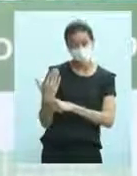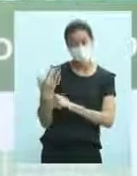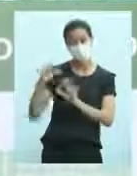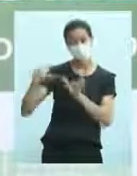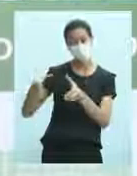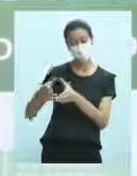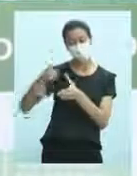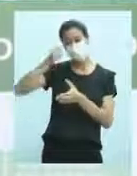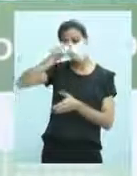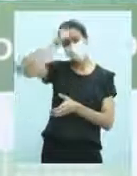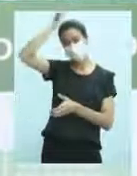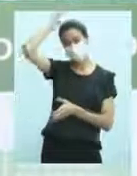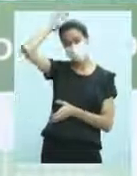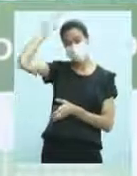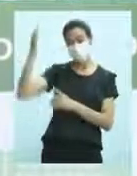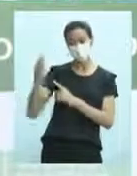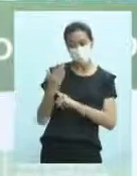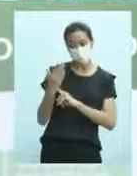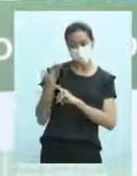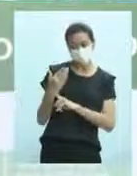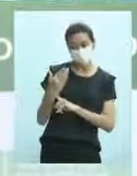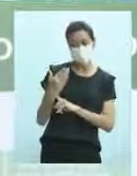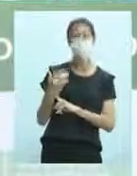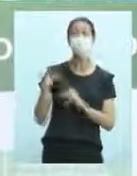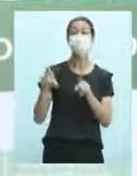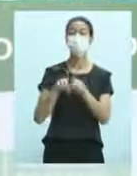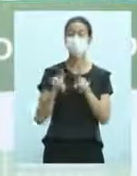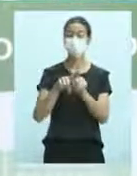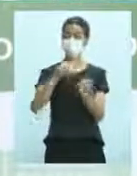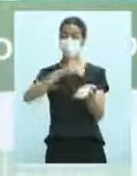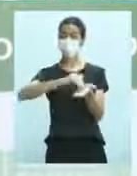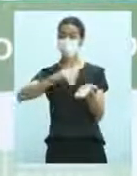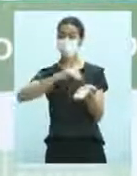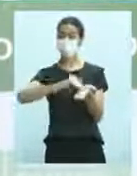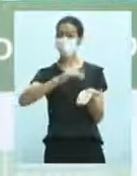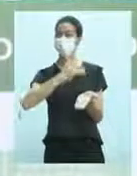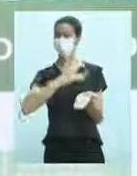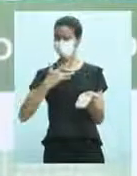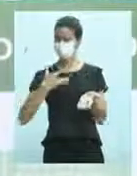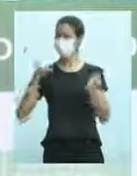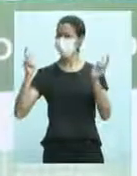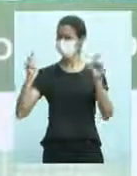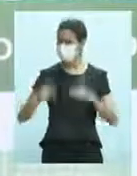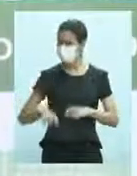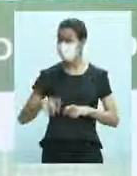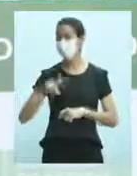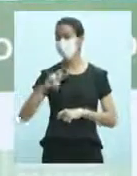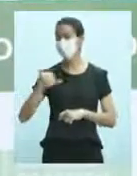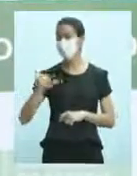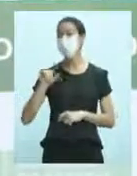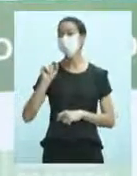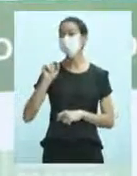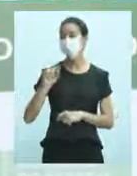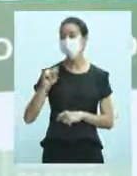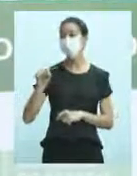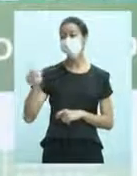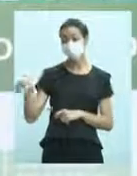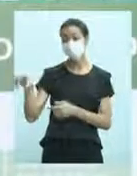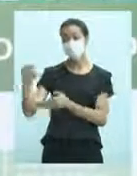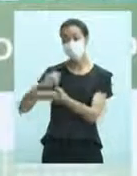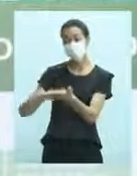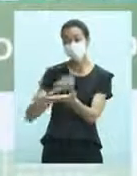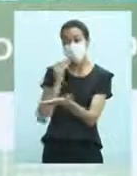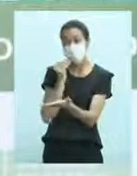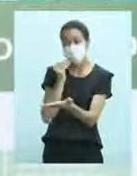colaboração também da secretaria municipal de saúde e vamos trazer os exames para serem feitos aqui em